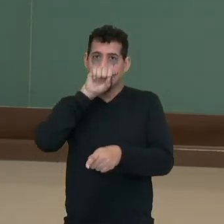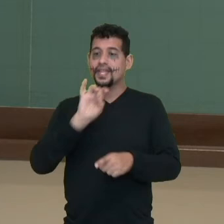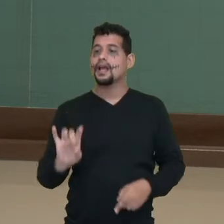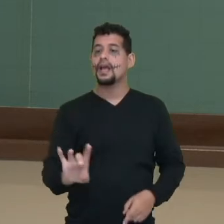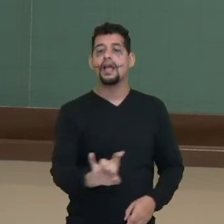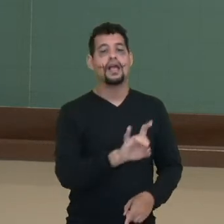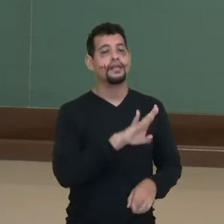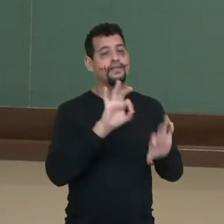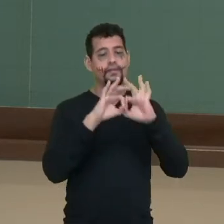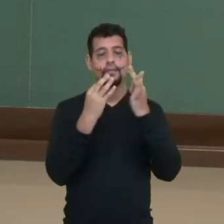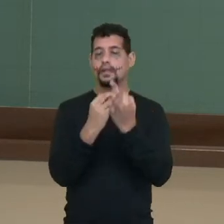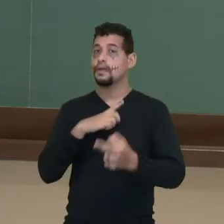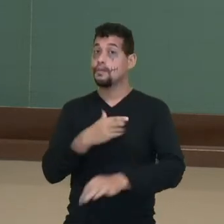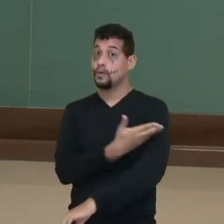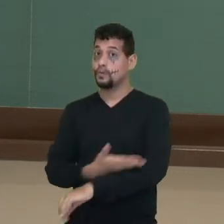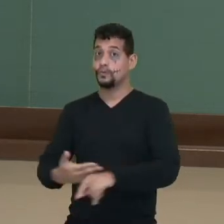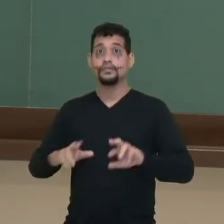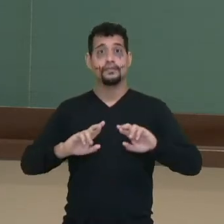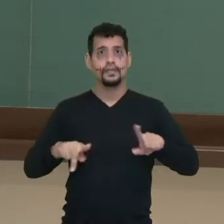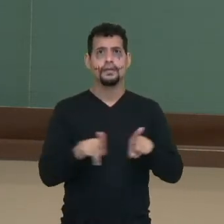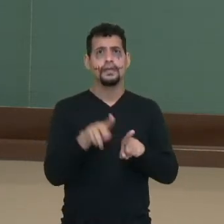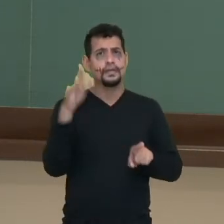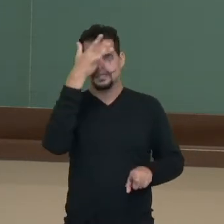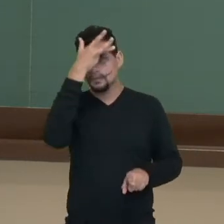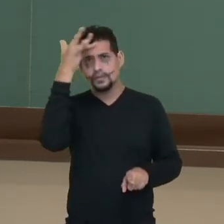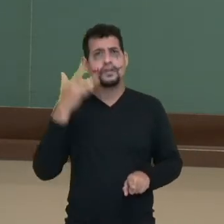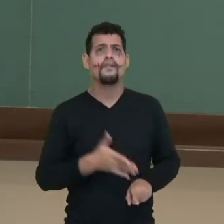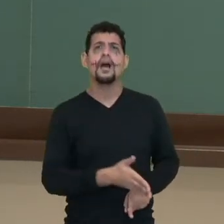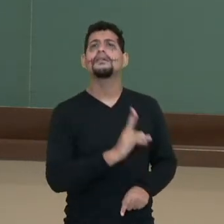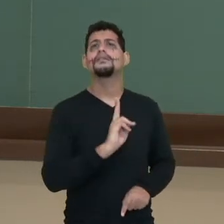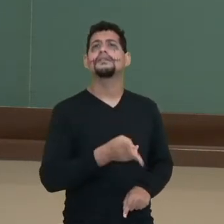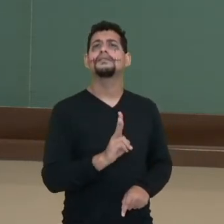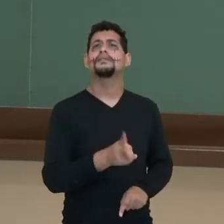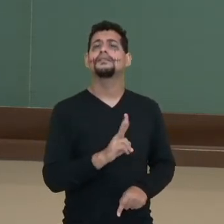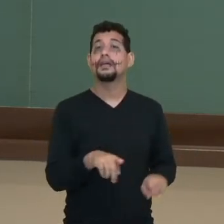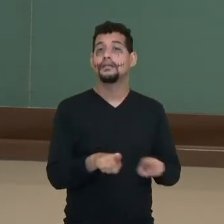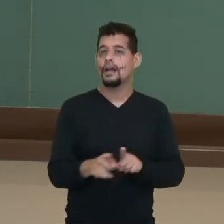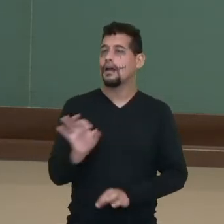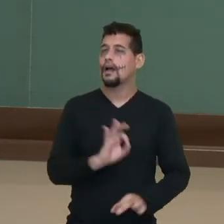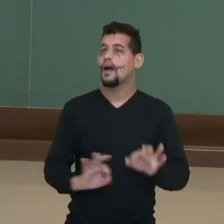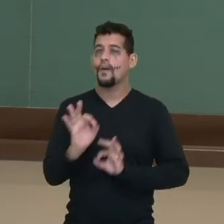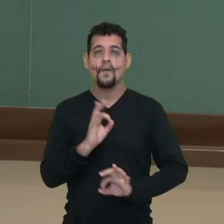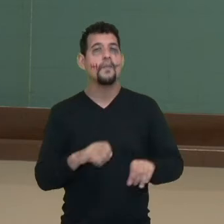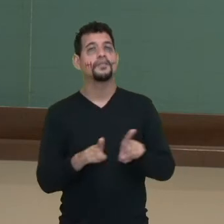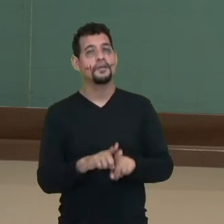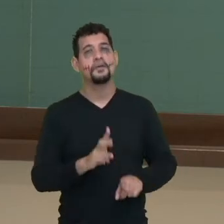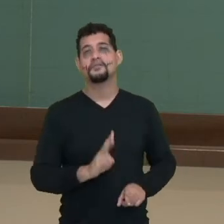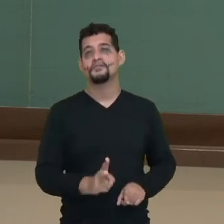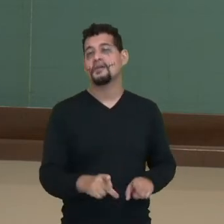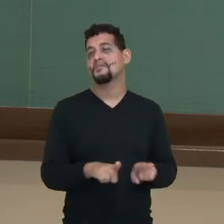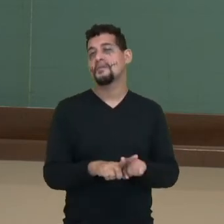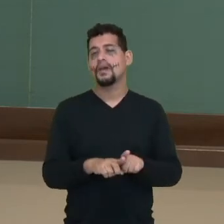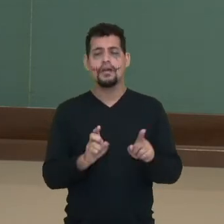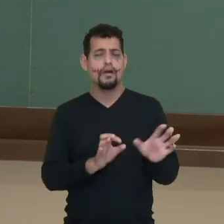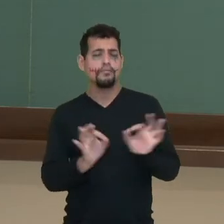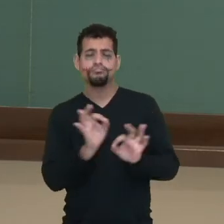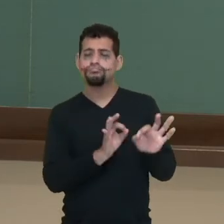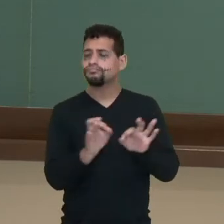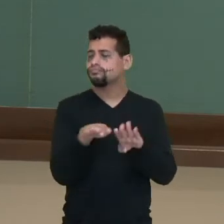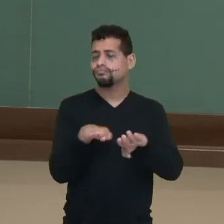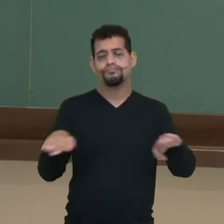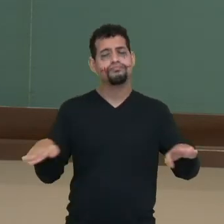também tem a sua cultura, né? Tem pessoas que vão sempre ao cemitério, arrumam o cemitério, o túmulo que está a